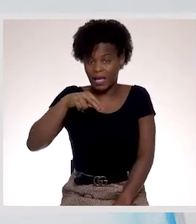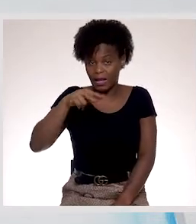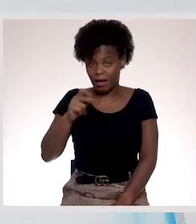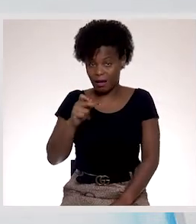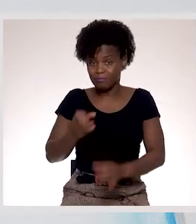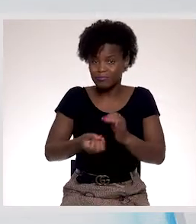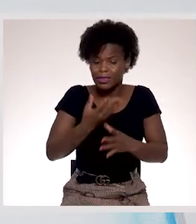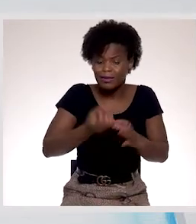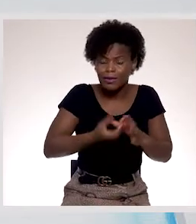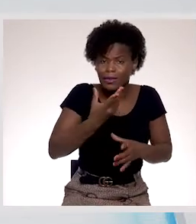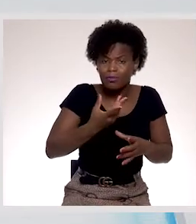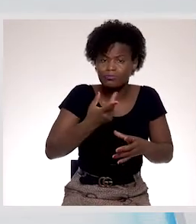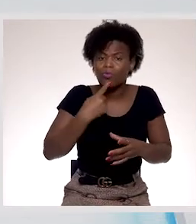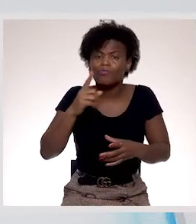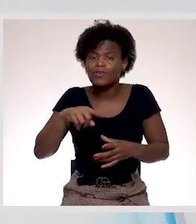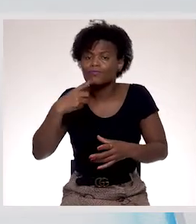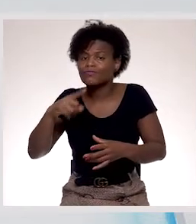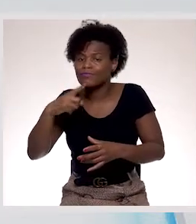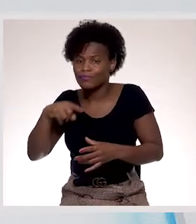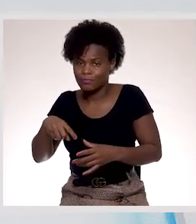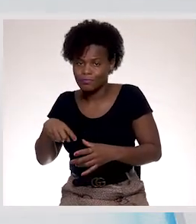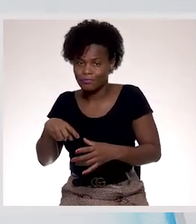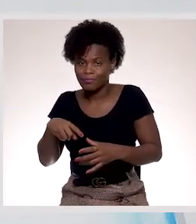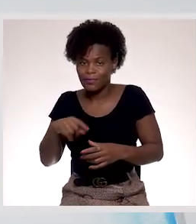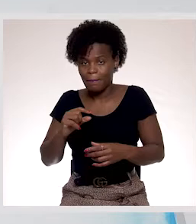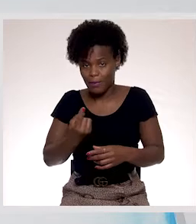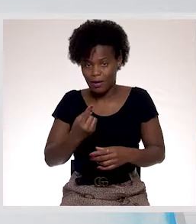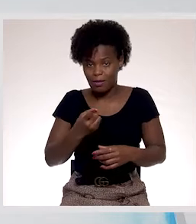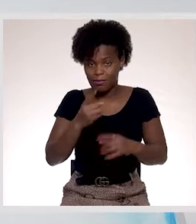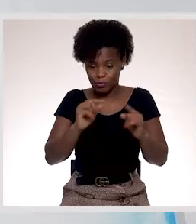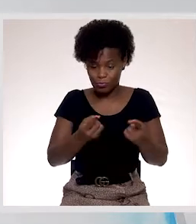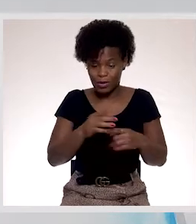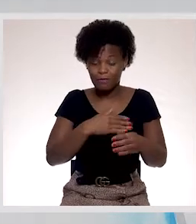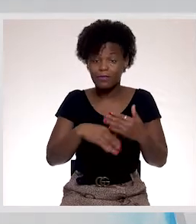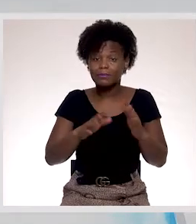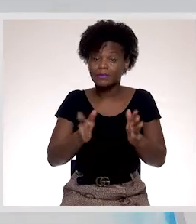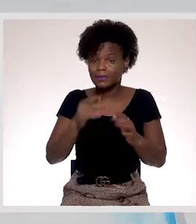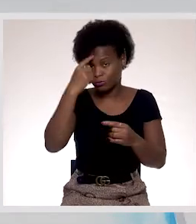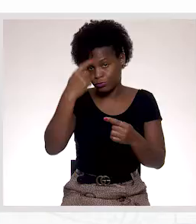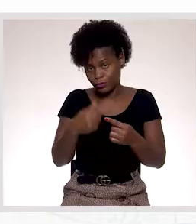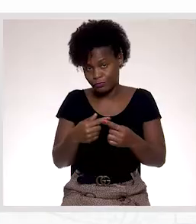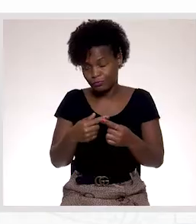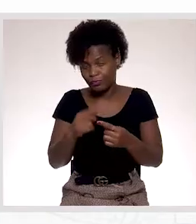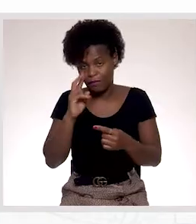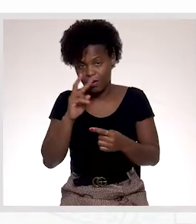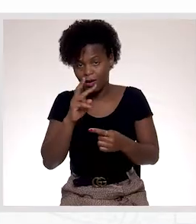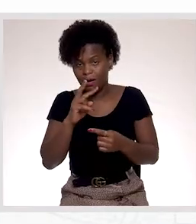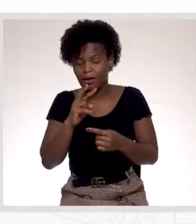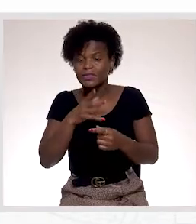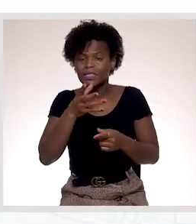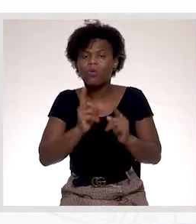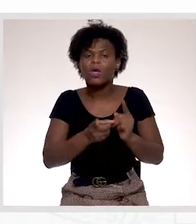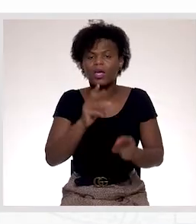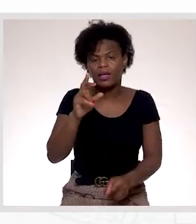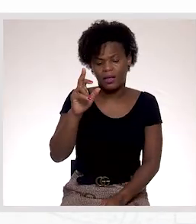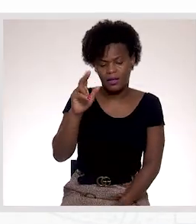a duplicação ou a autorreprodução. Para realizarmos esses sumários, temos como objetivos definir a